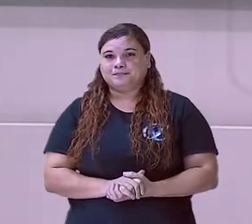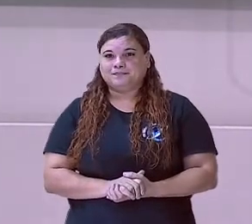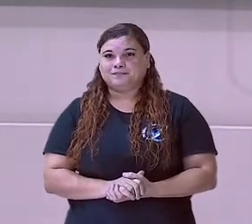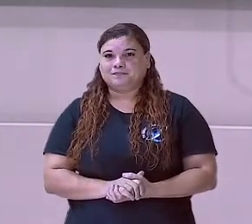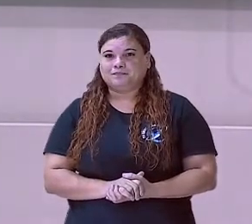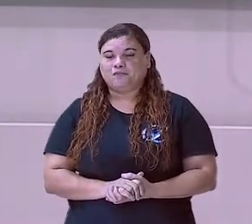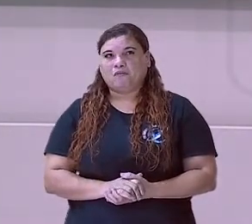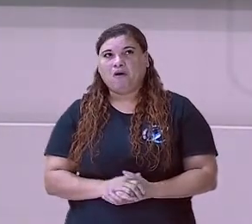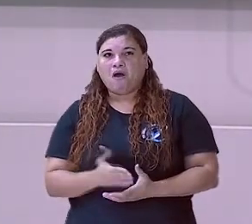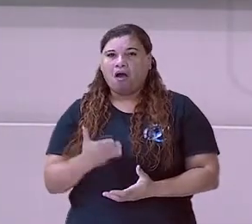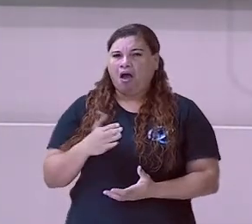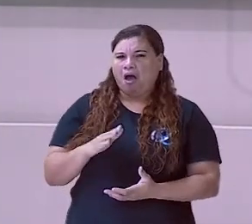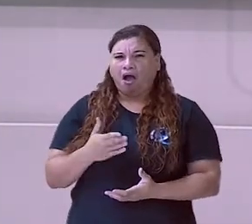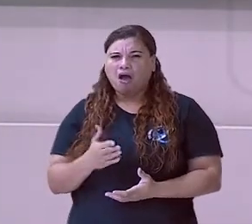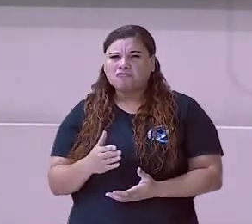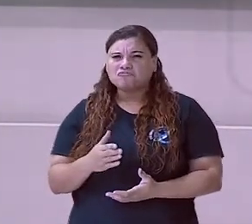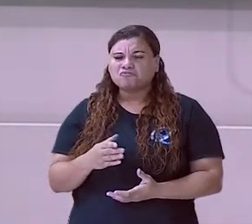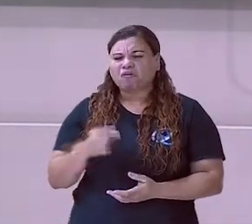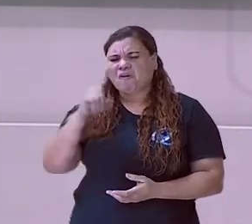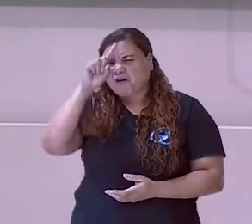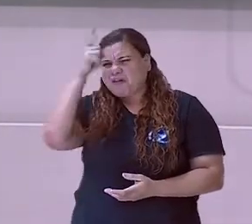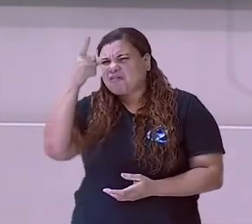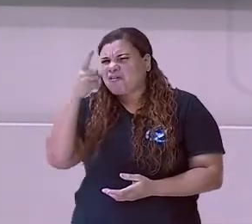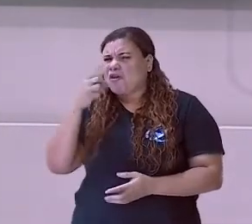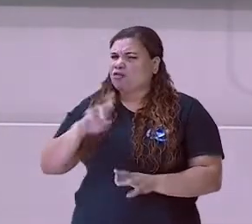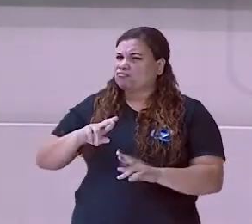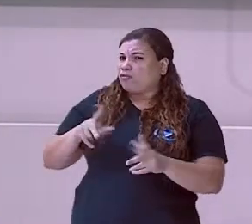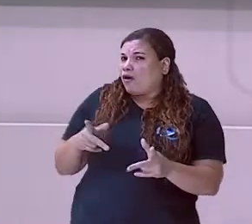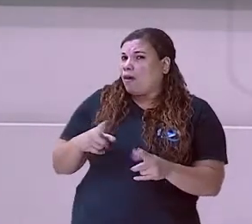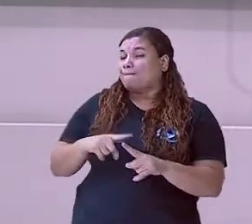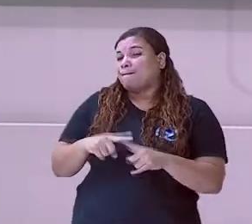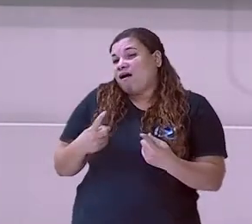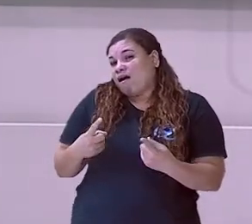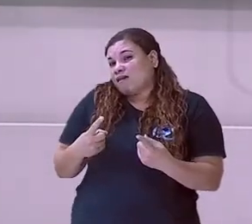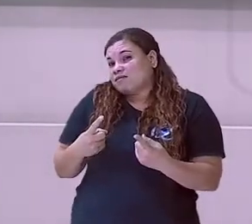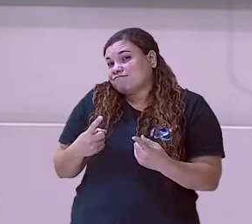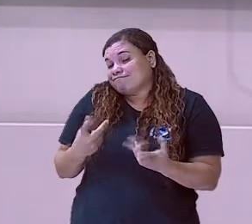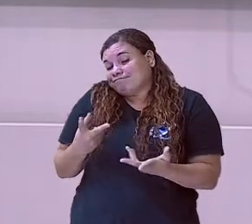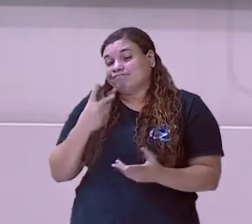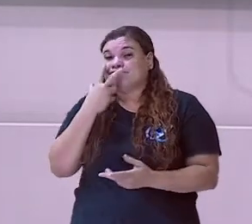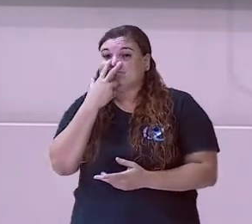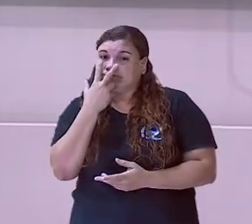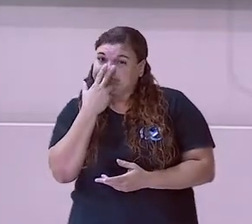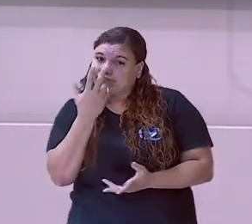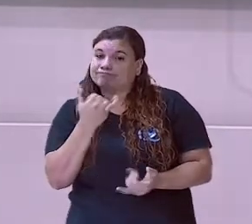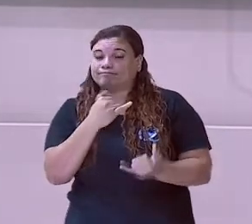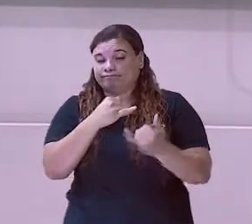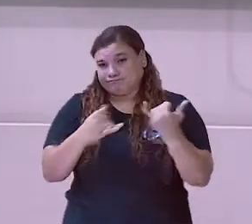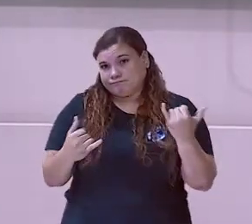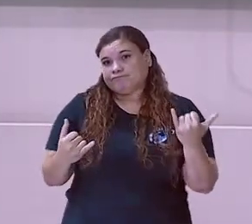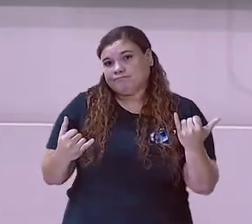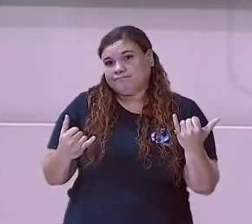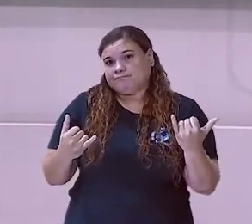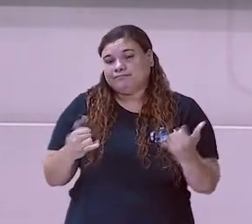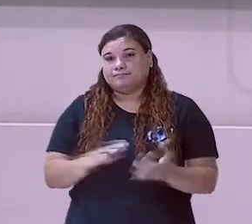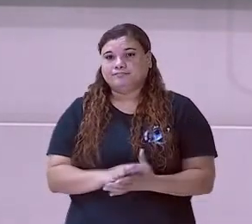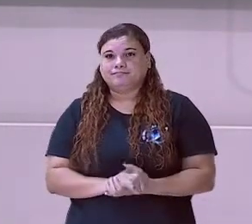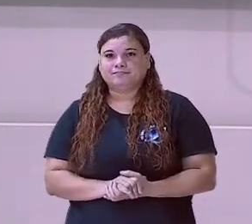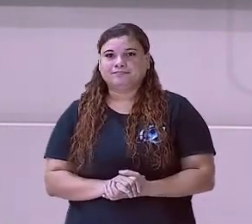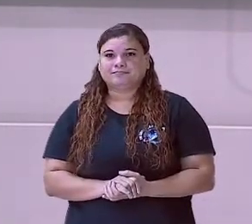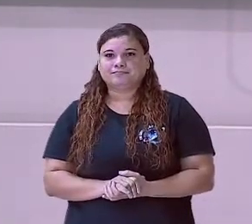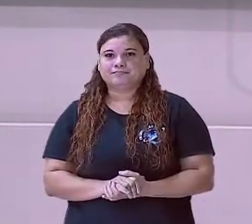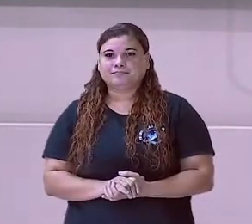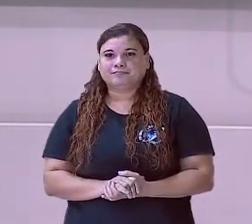Talvez a ideia não fosse essa, mas passava-se isso. E realmente tinha um pouco dessa